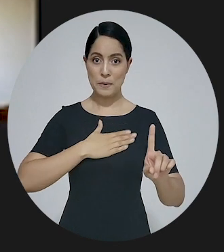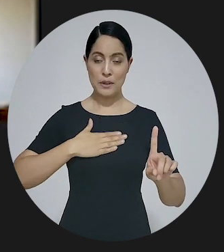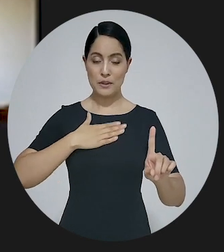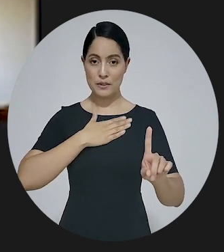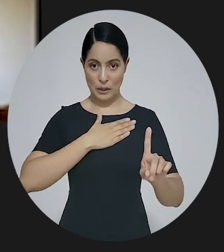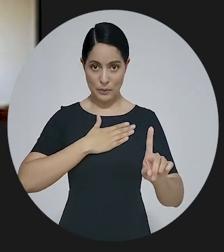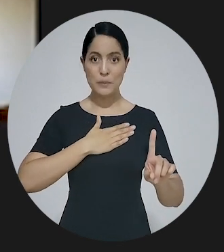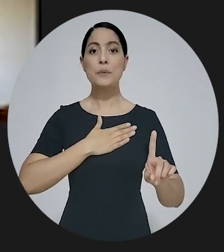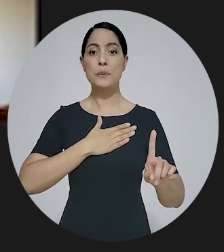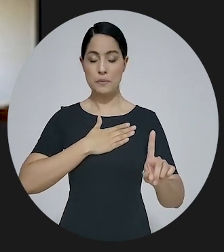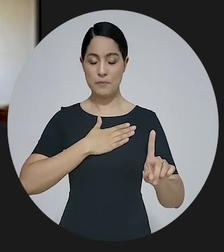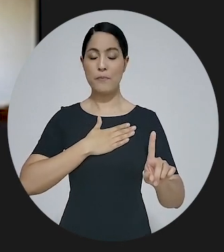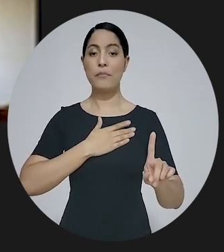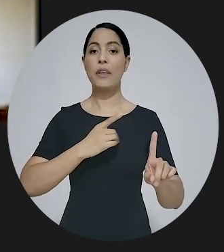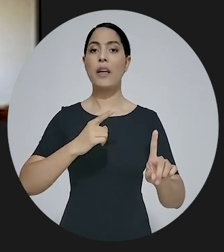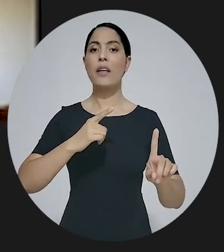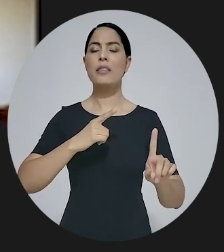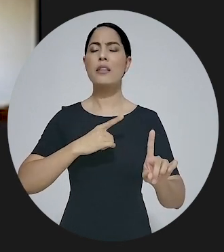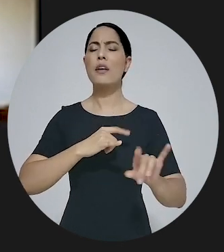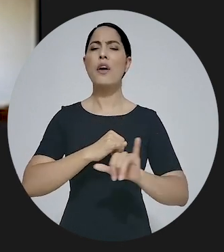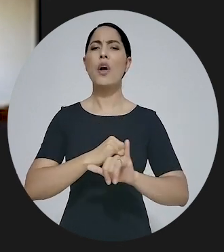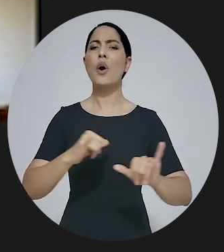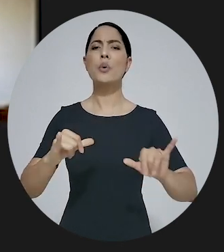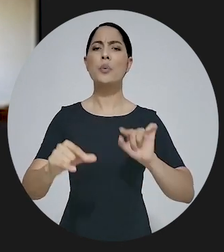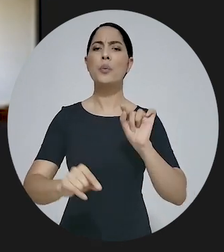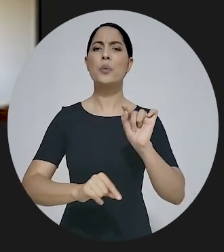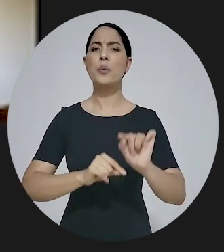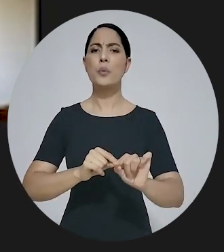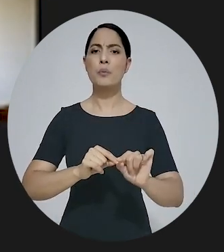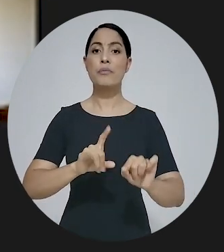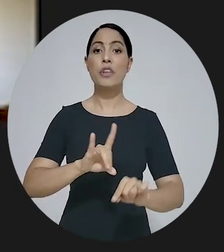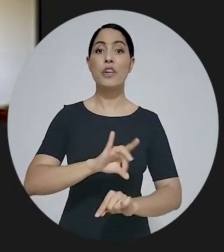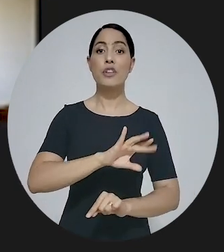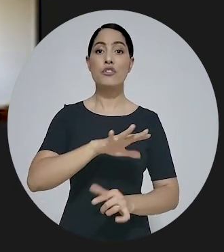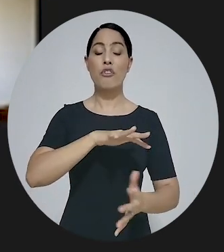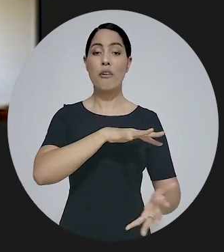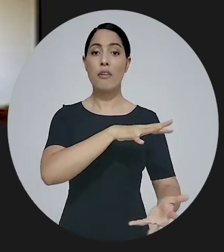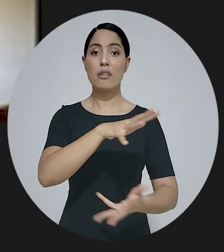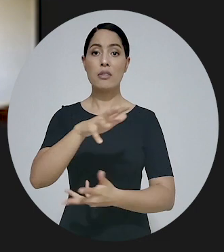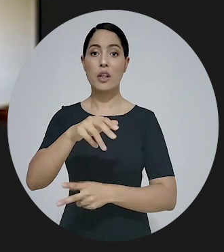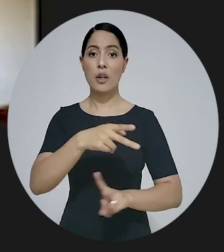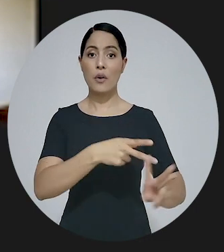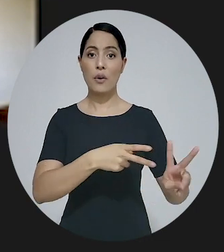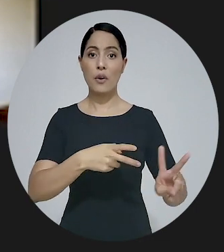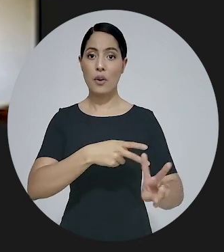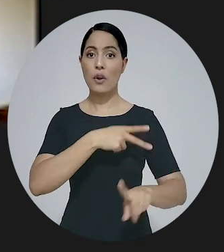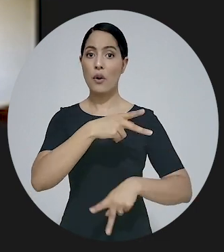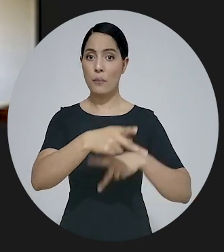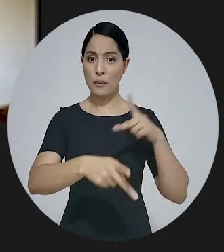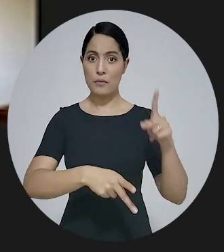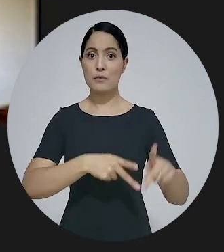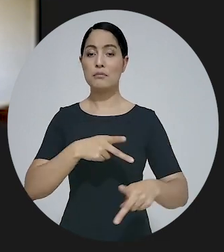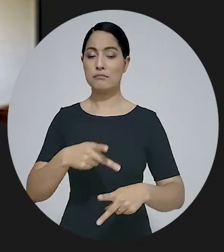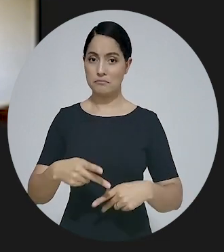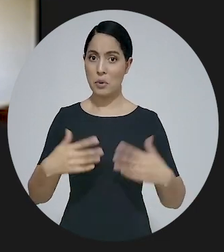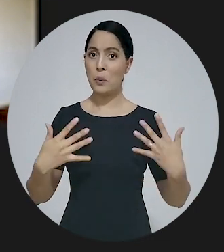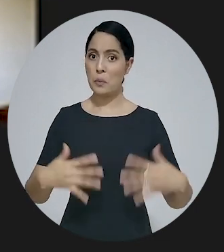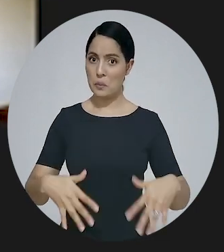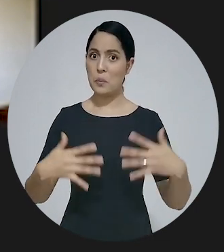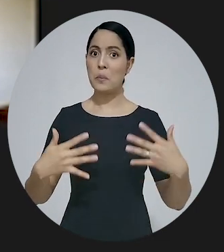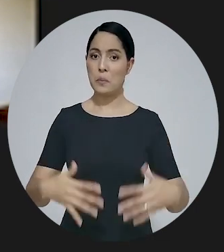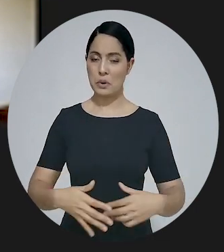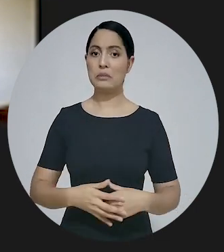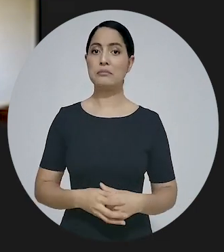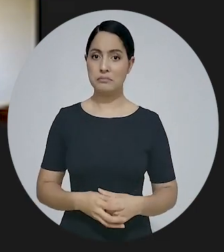mês, transcorreu os registros pelo Dia Internacional dos Povos Indígenas, uma